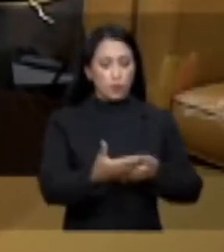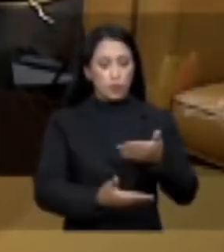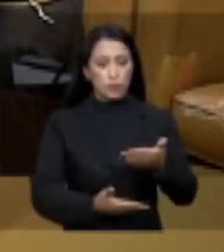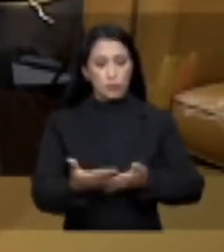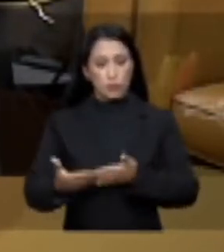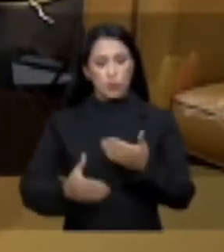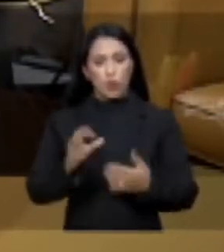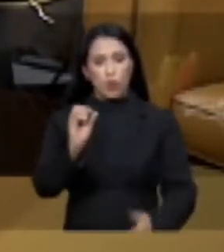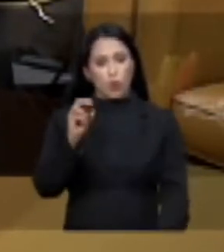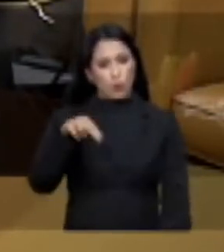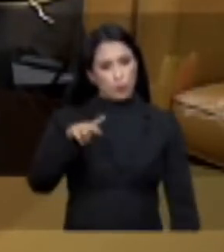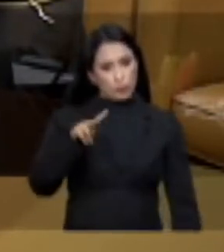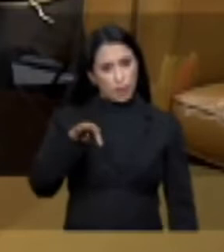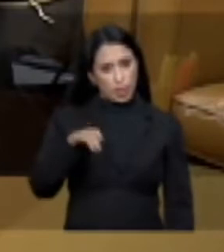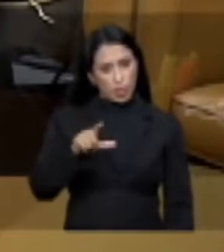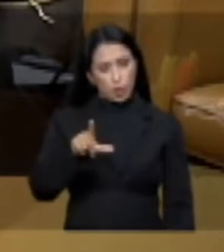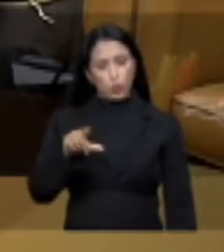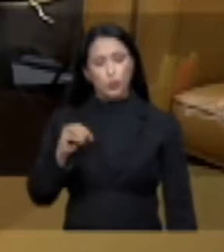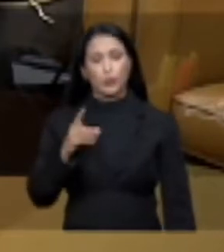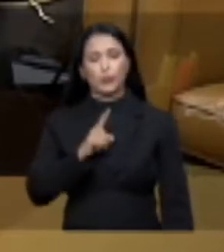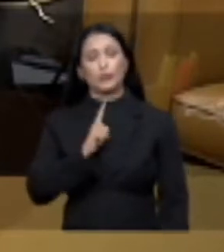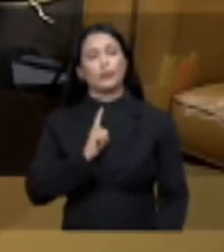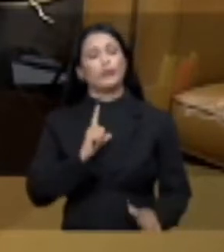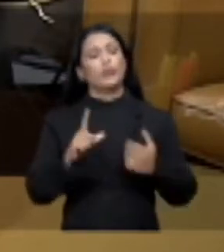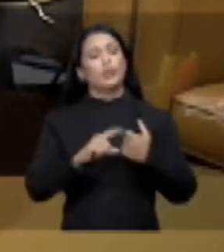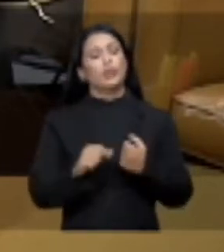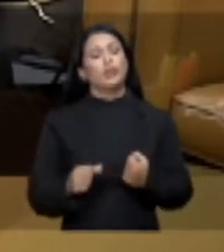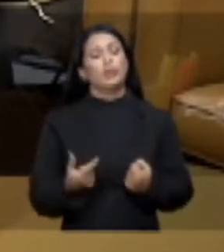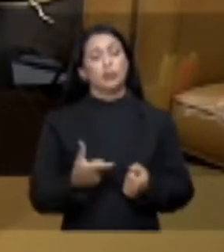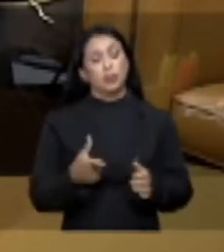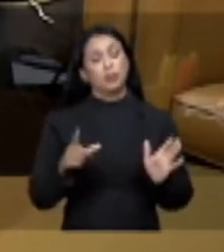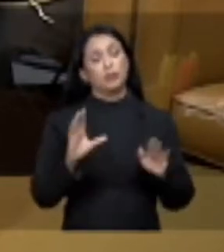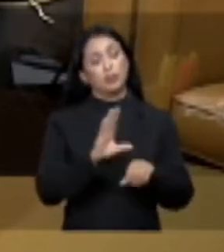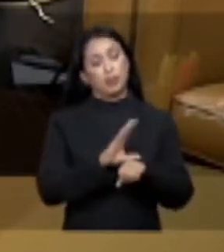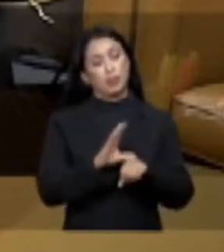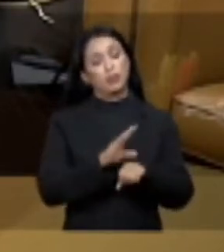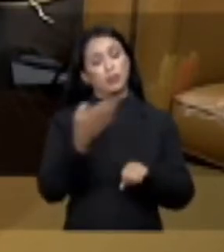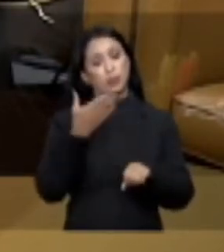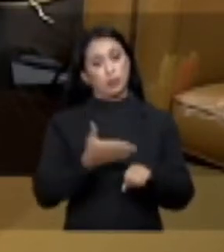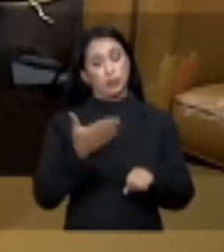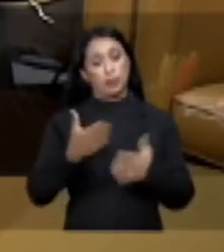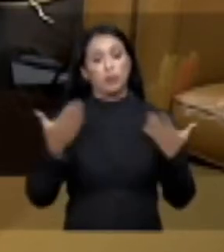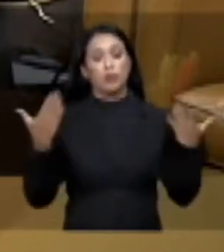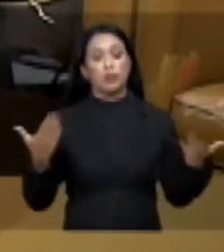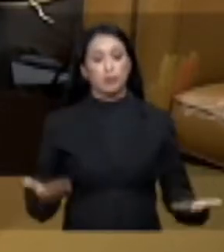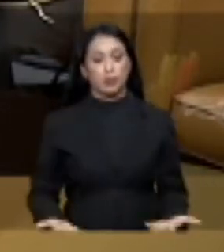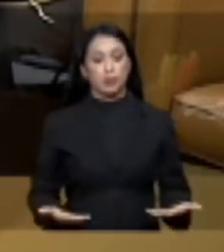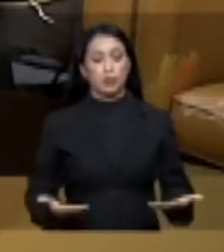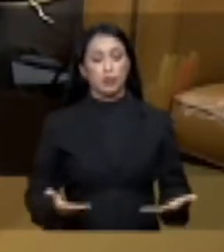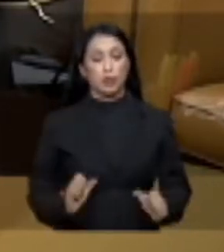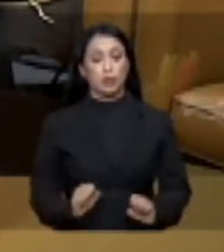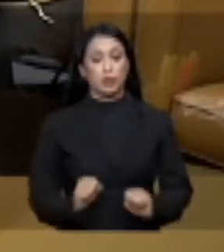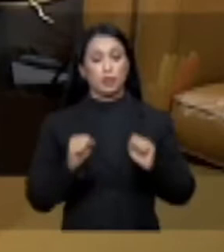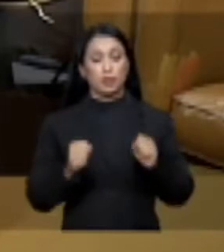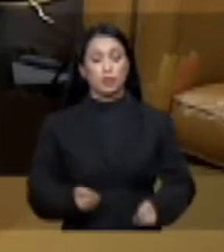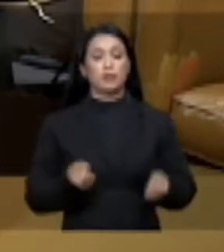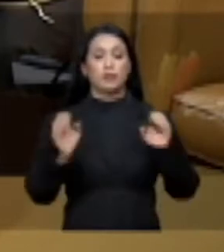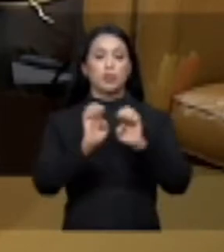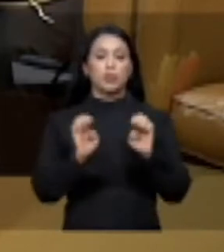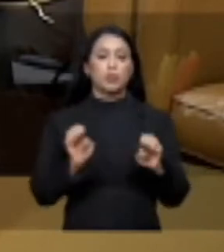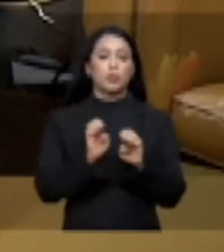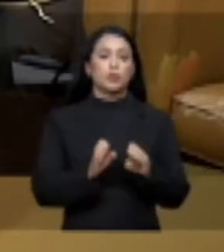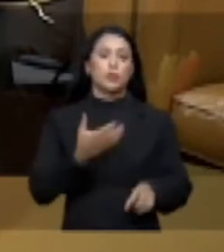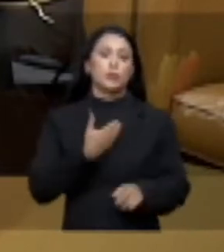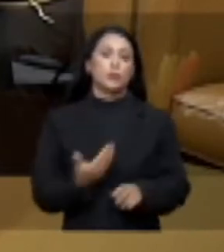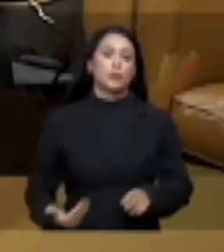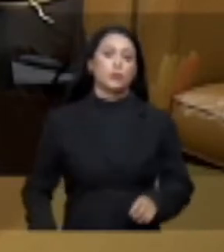consonância, inclusive, com o próprio artigo 241 da Constituição Federal. O objetivo, portanto, excelências, é o fortalecimento das estruturas de